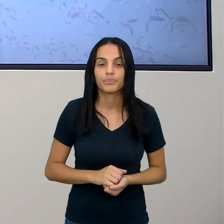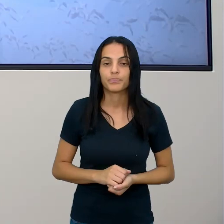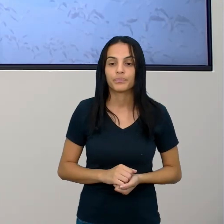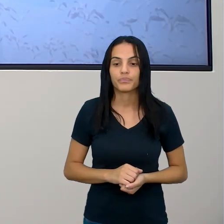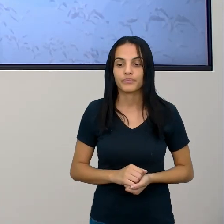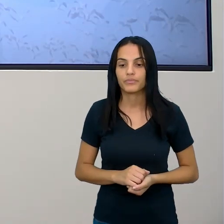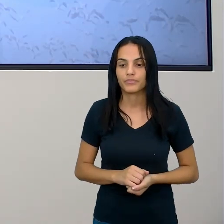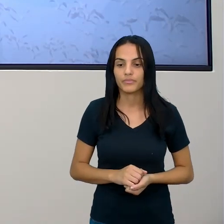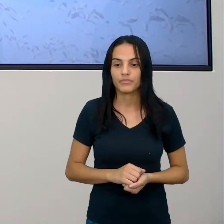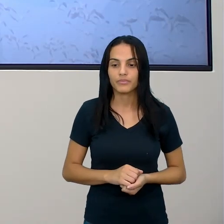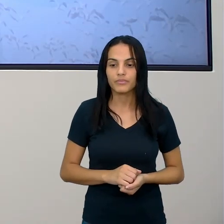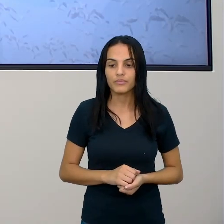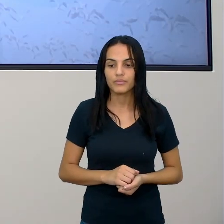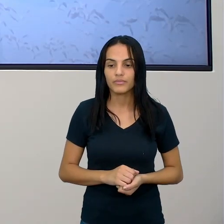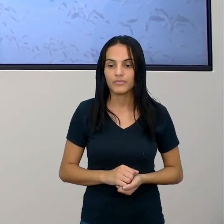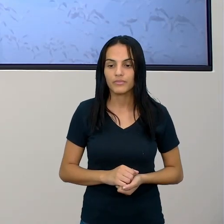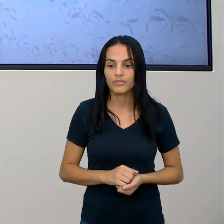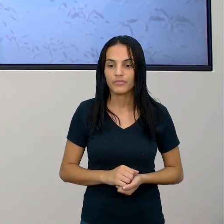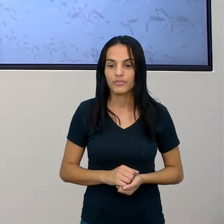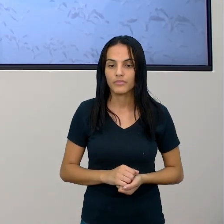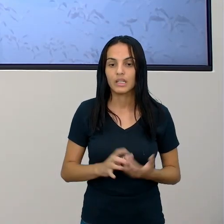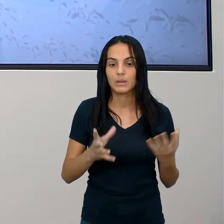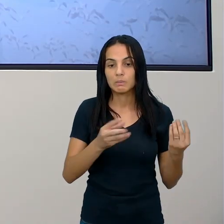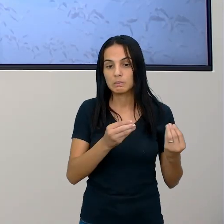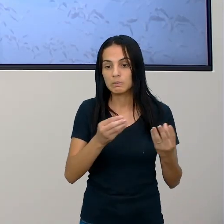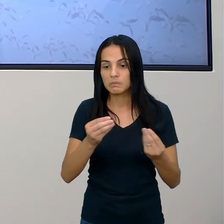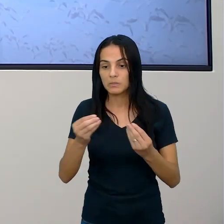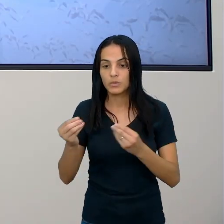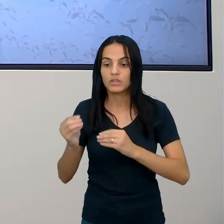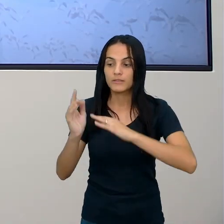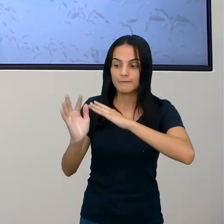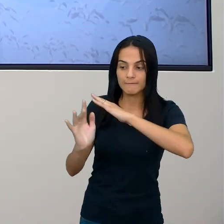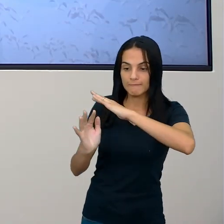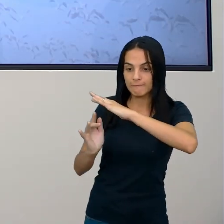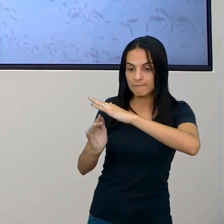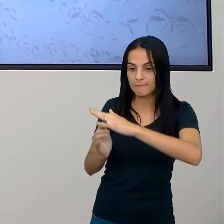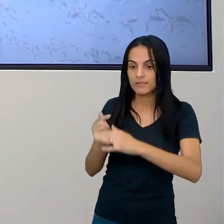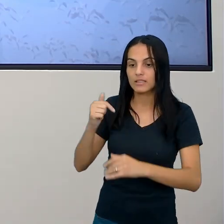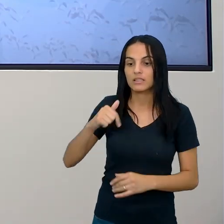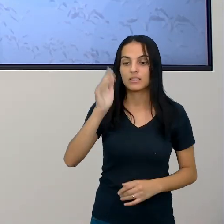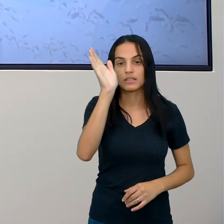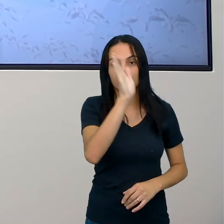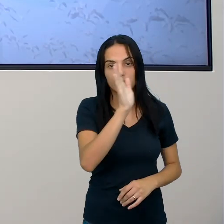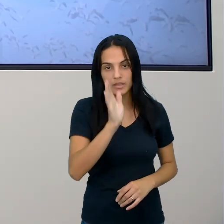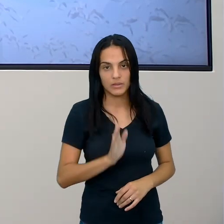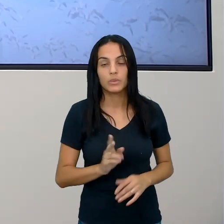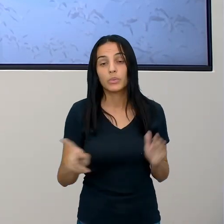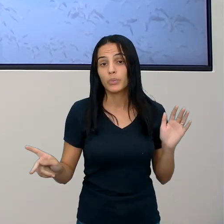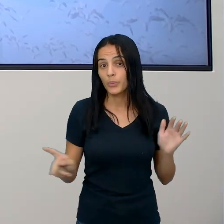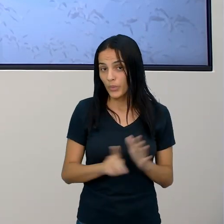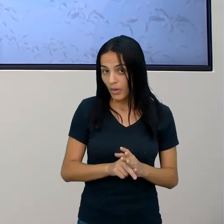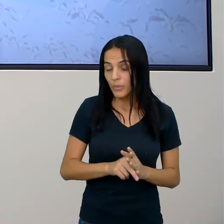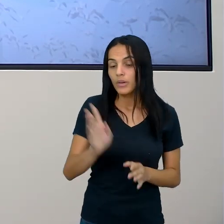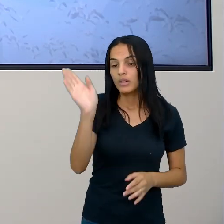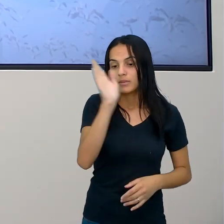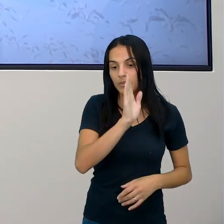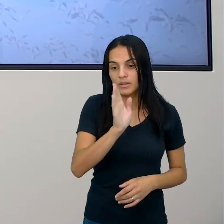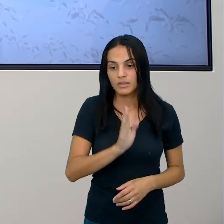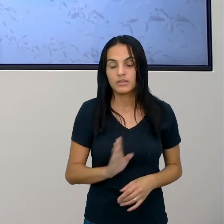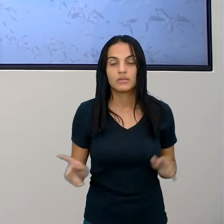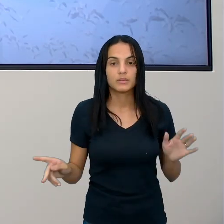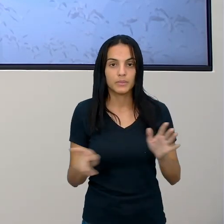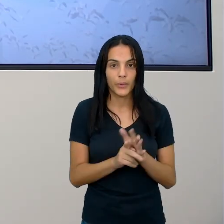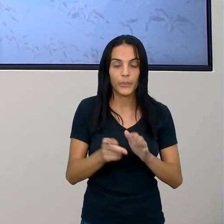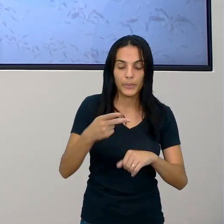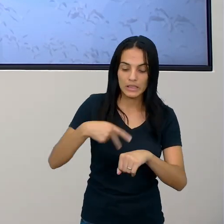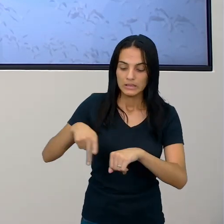transpassando outras fronteiras. Muitos vindo para o Brasil também. E no próprio Brasil, no próprio país em que nós vivemos, nós